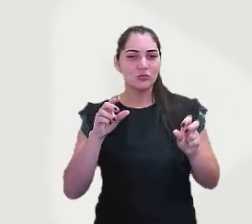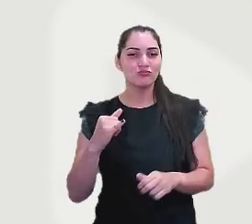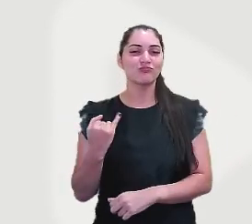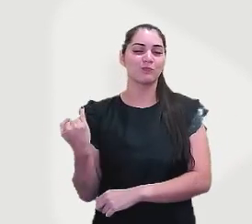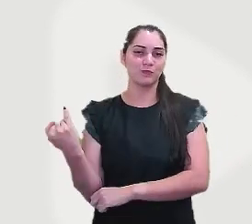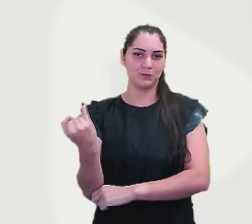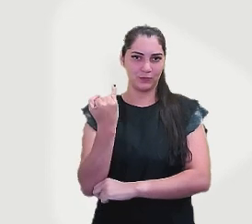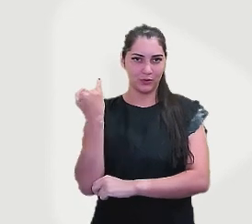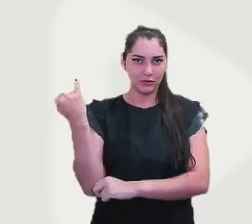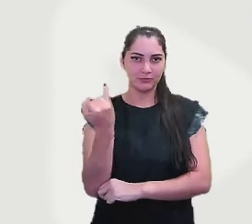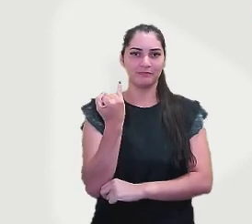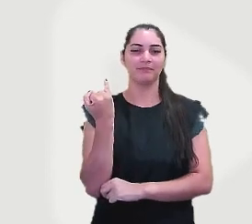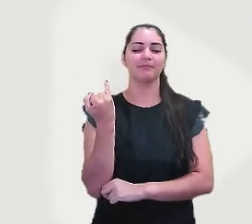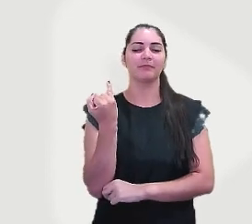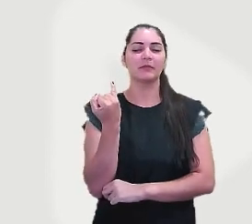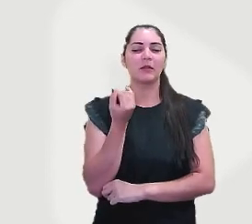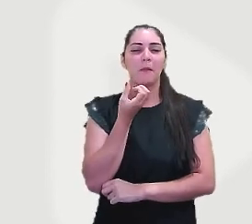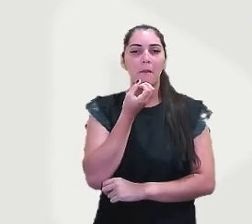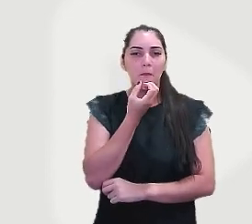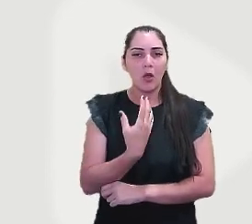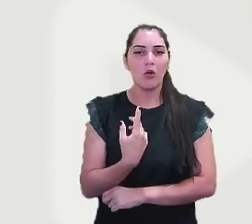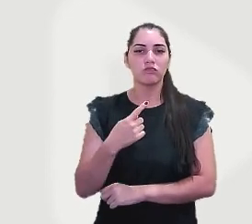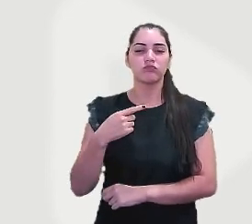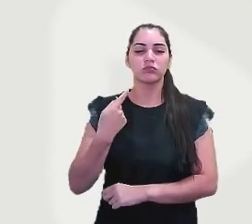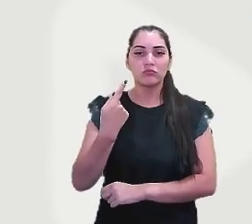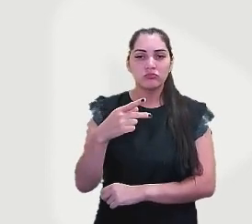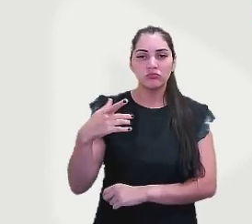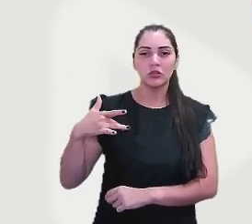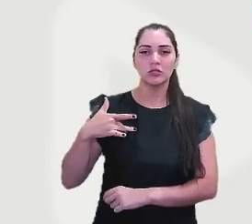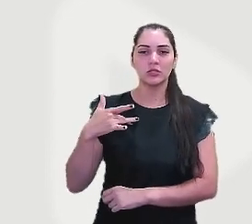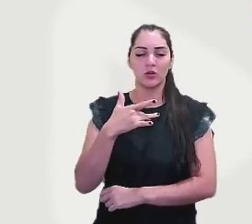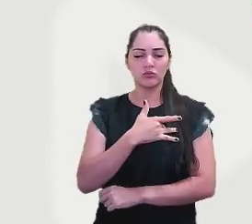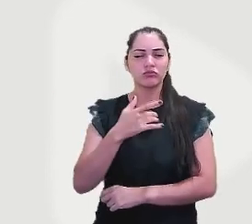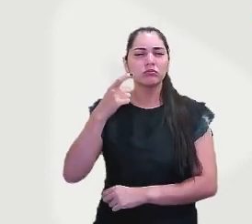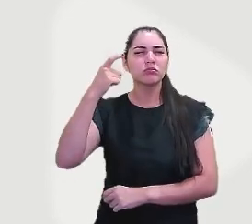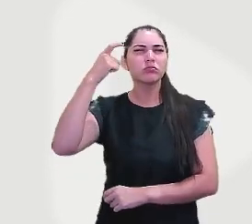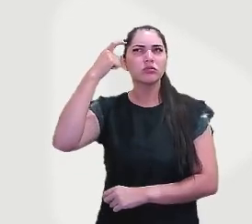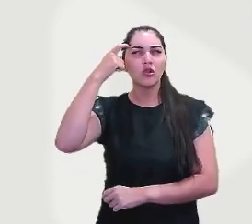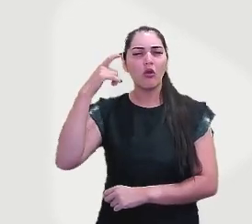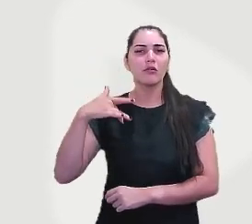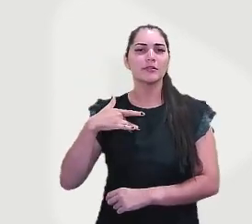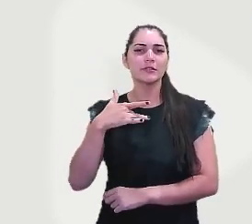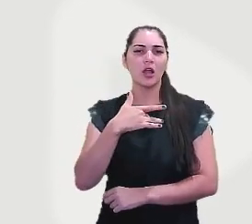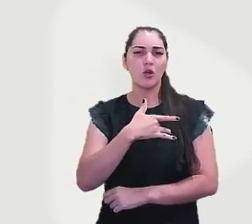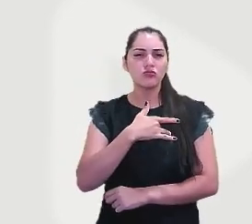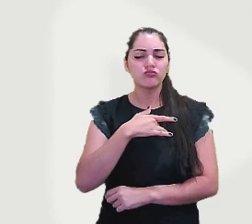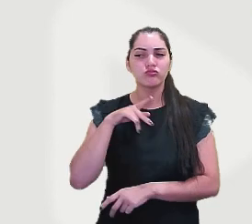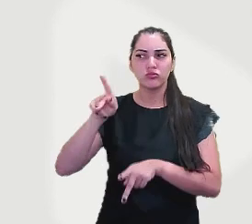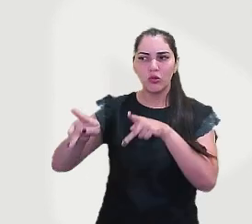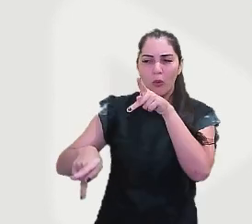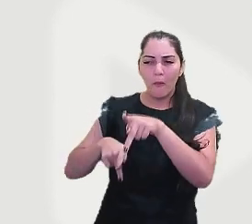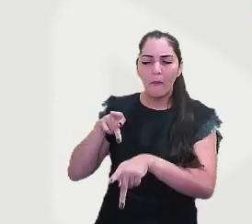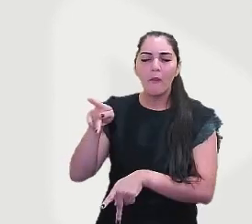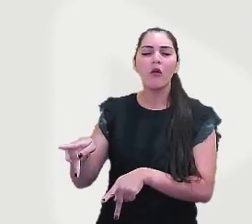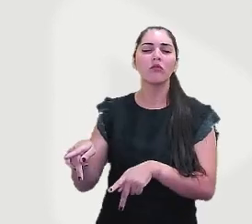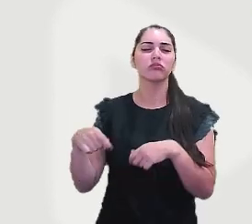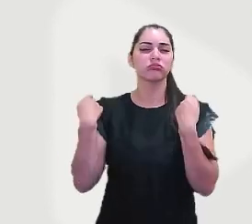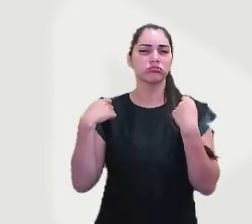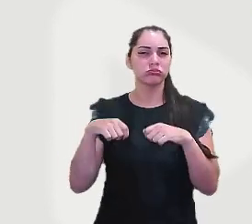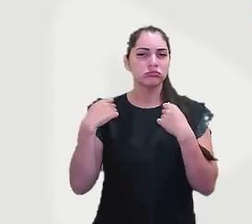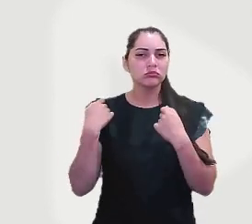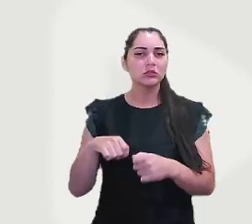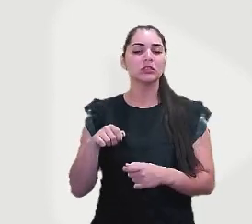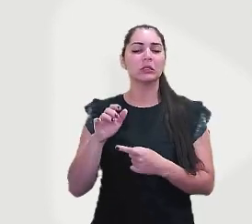importantíssimo. Impacta a tua saúde. Pensou em saúde pública, dá para a gente também colocar em pauta os